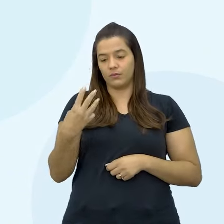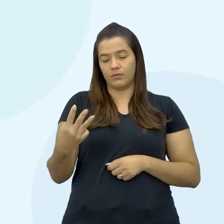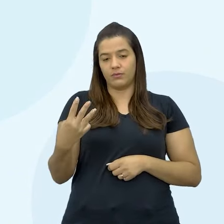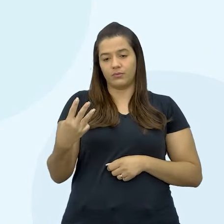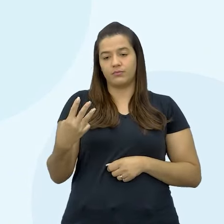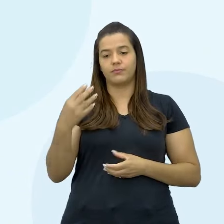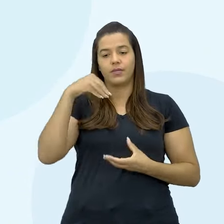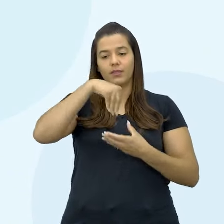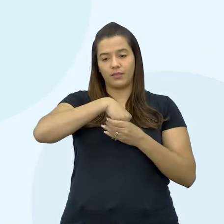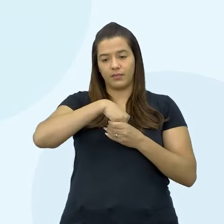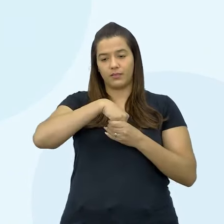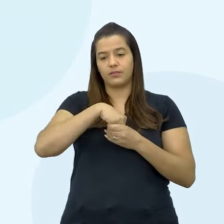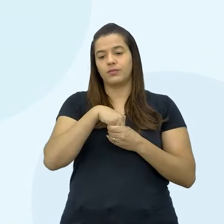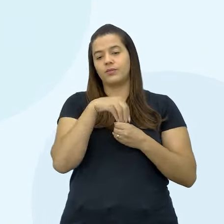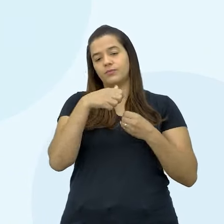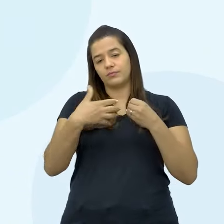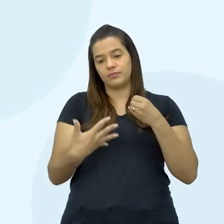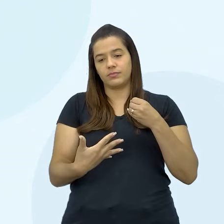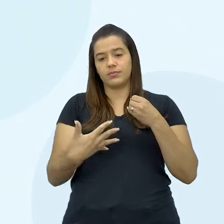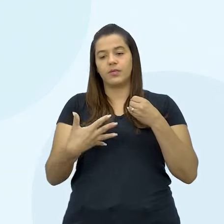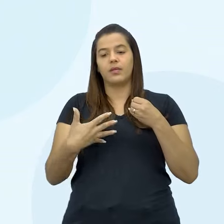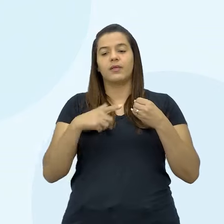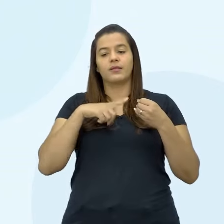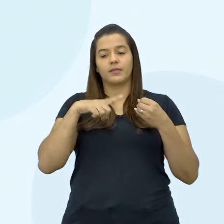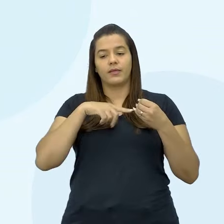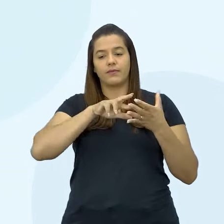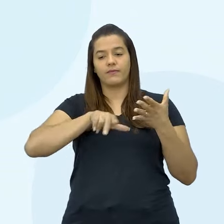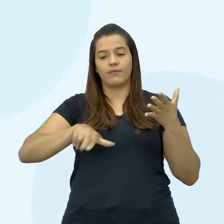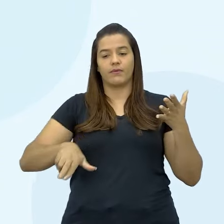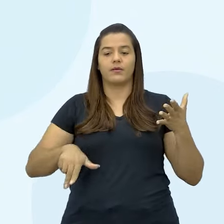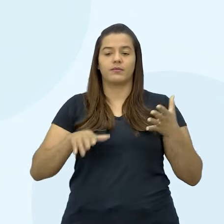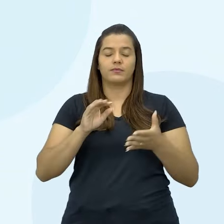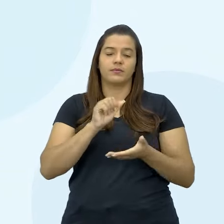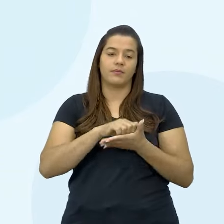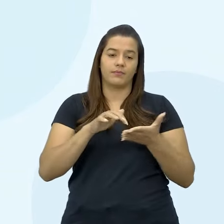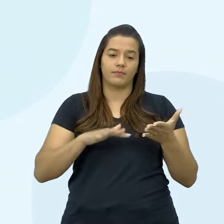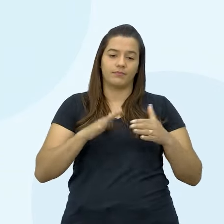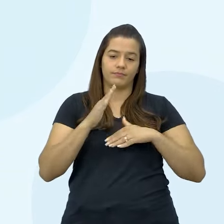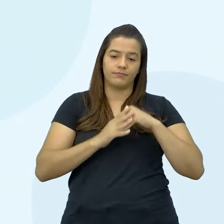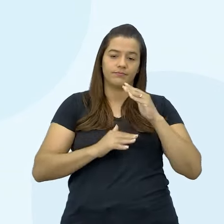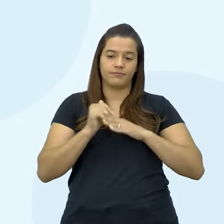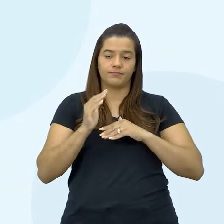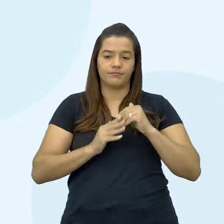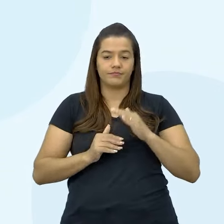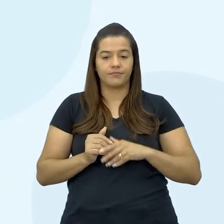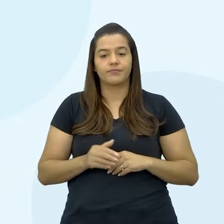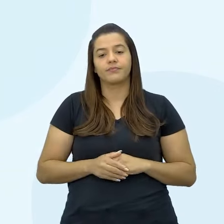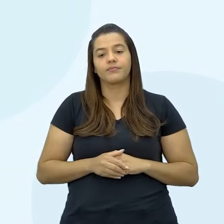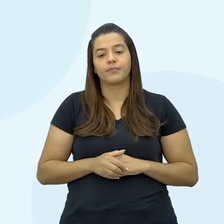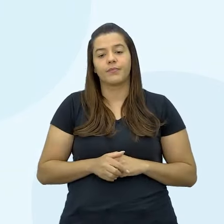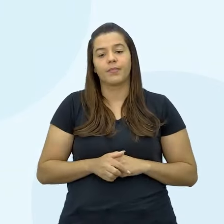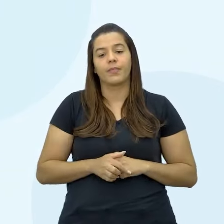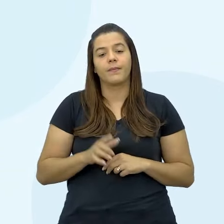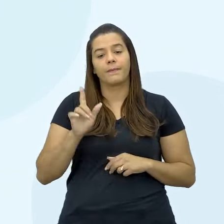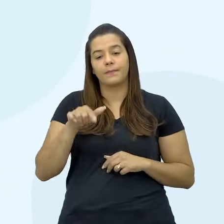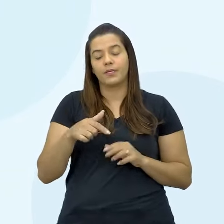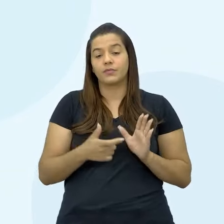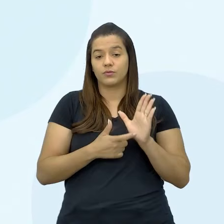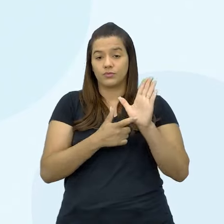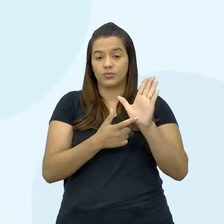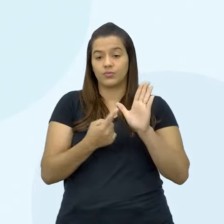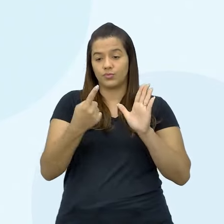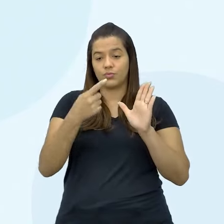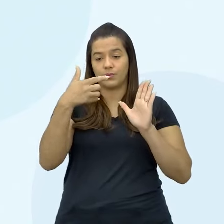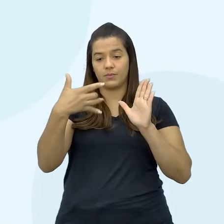competência 3, a gente tem muitas habilidades, mas aí a gente trouxe uma para destacar,